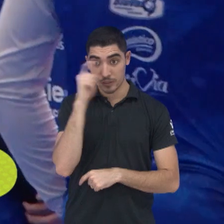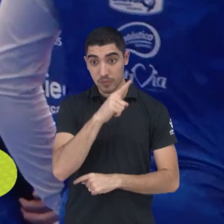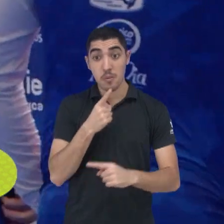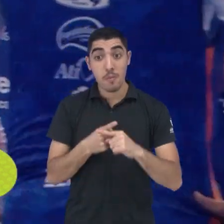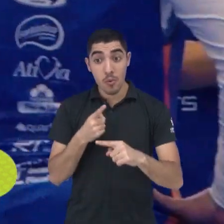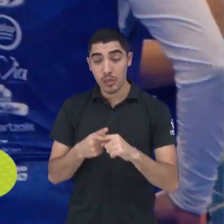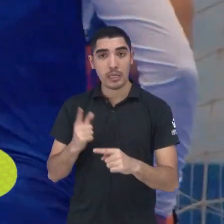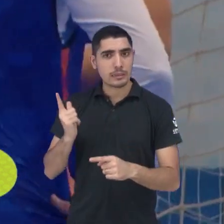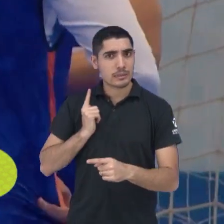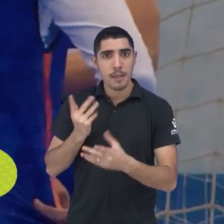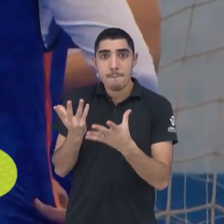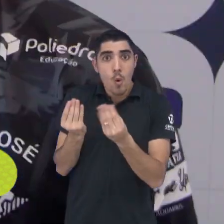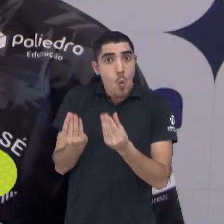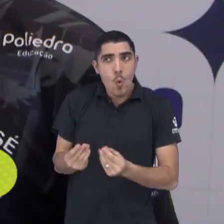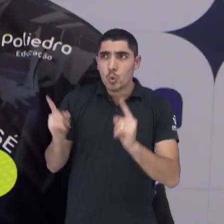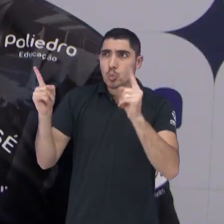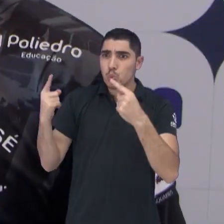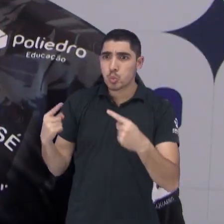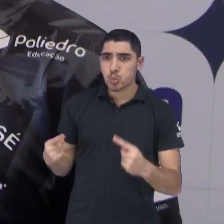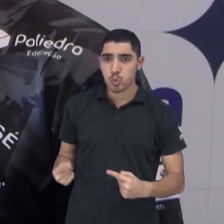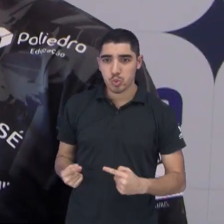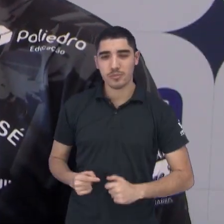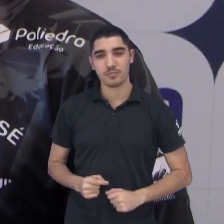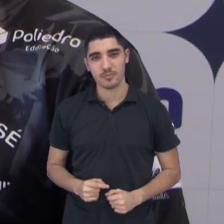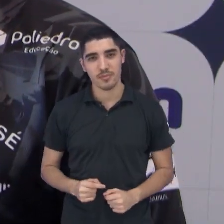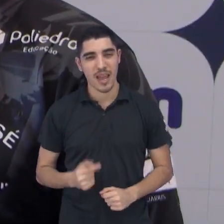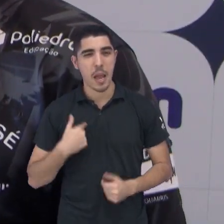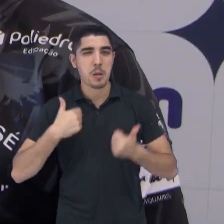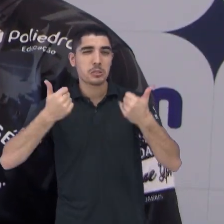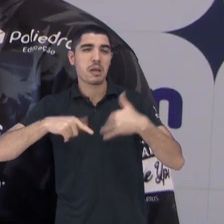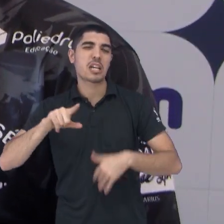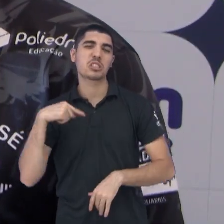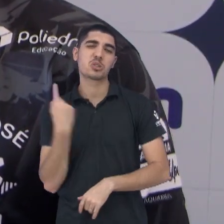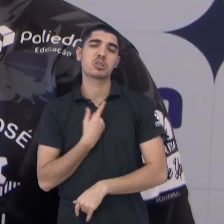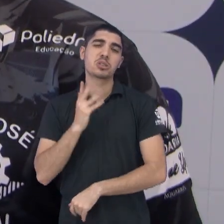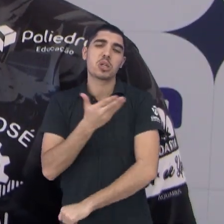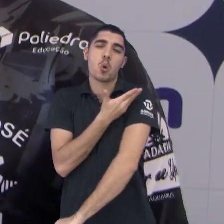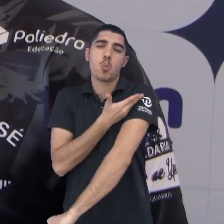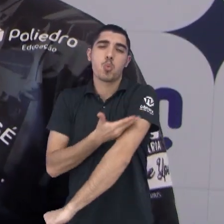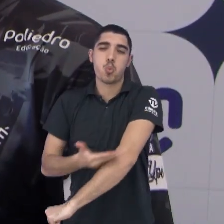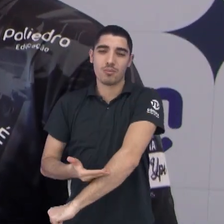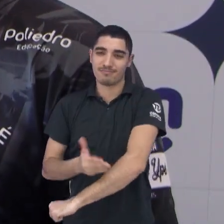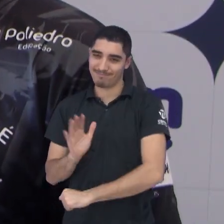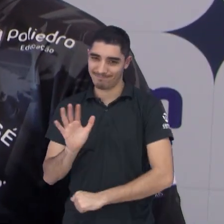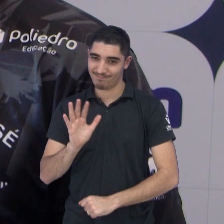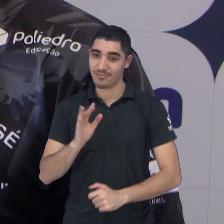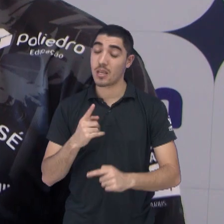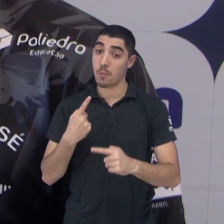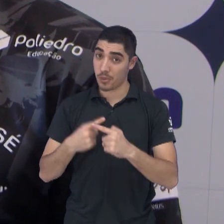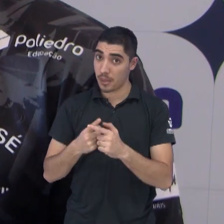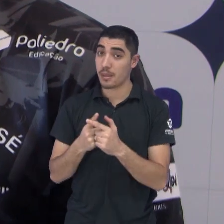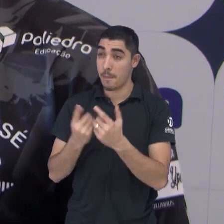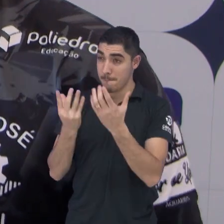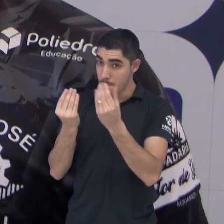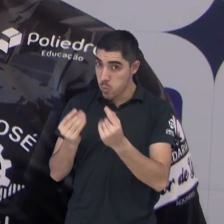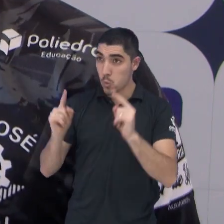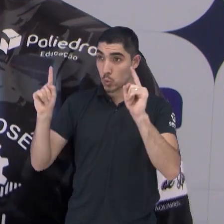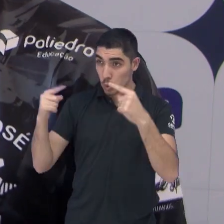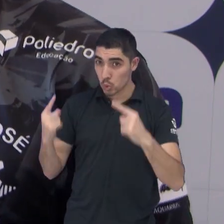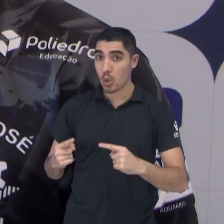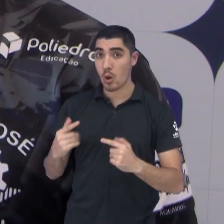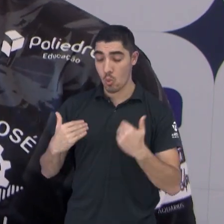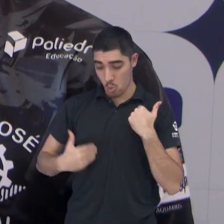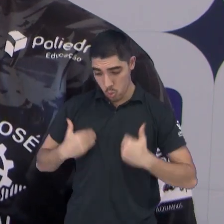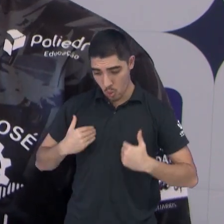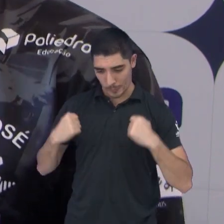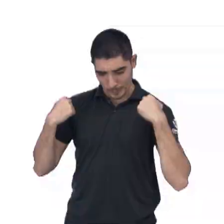verdadeira maratona de jogos. Dizer que a gente está acostumado é meio difícil porque são muitos jogos, é muita questão física, então a gente tenta